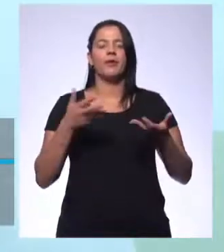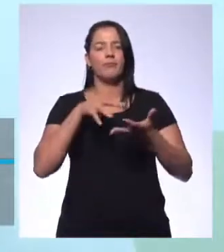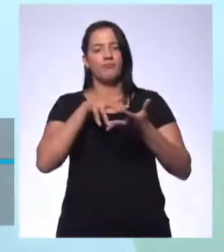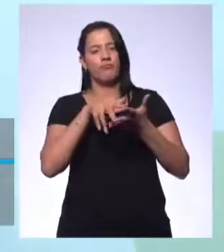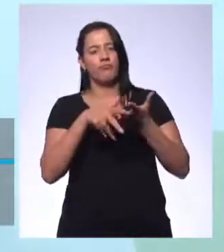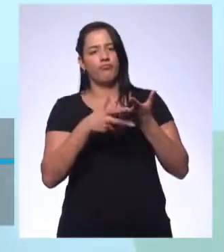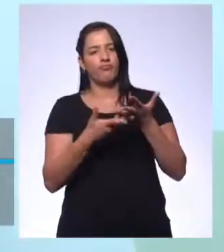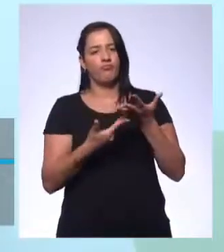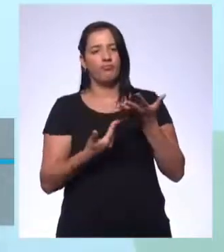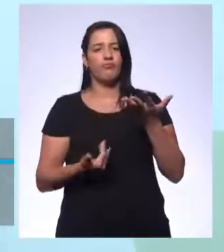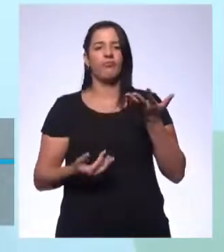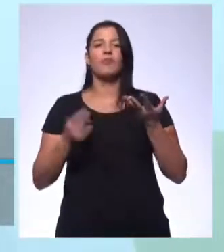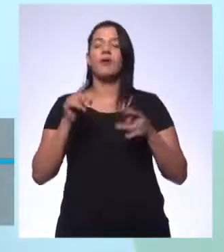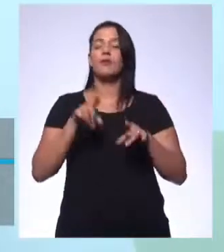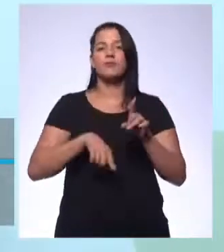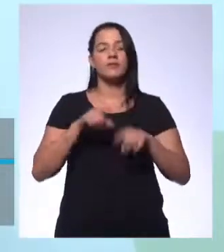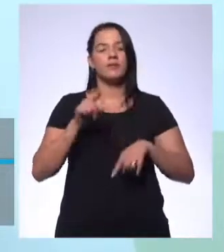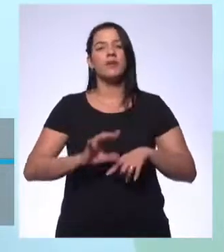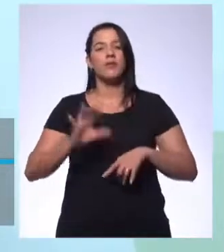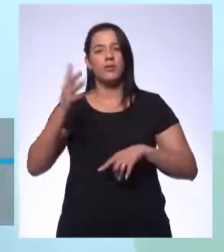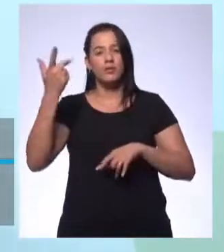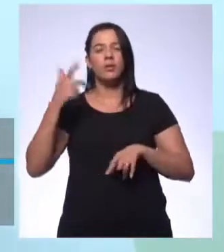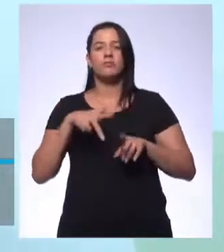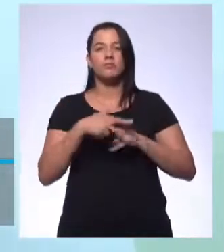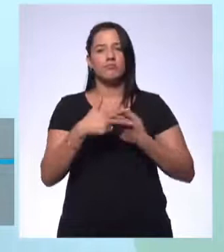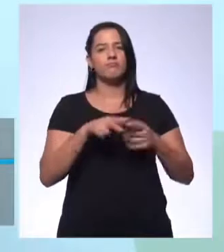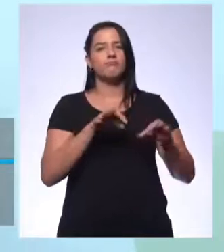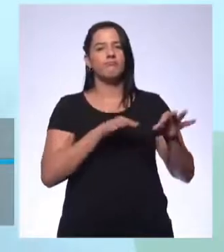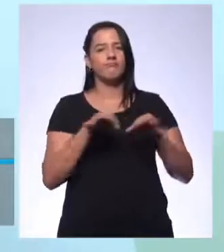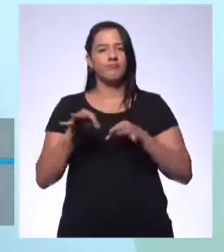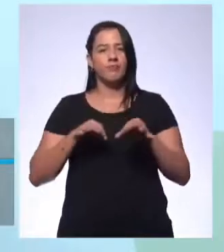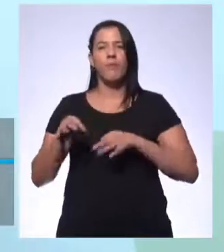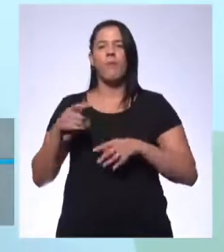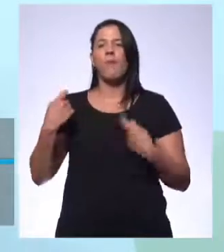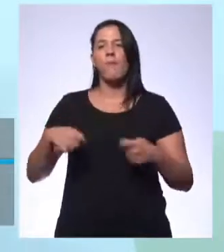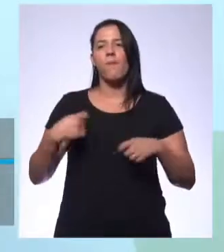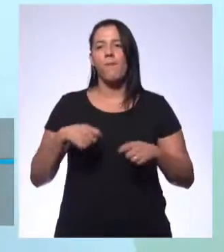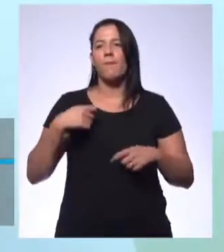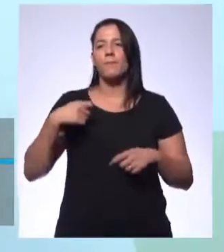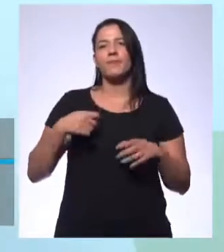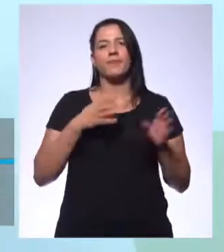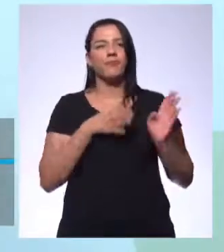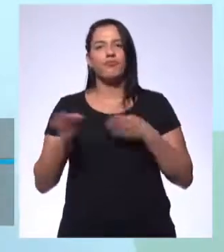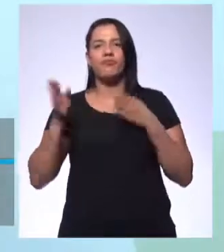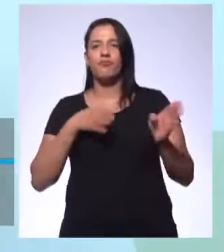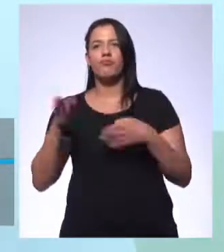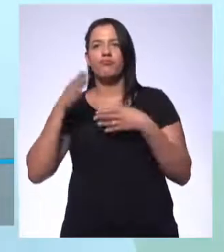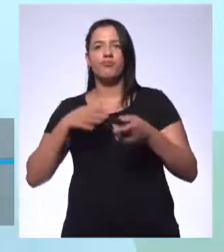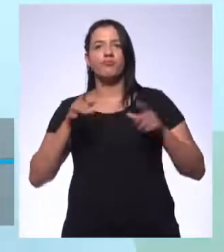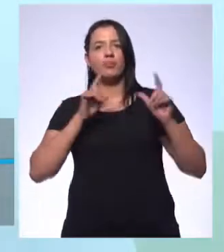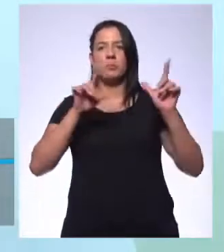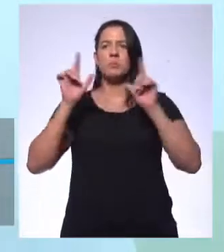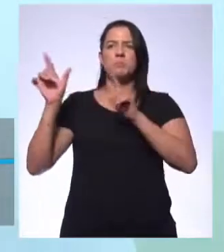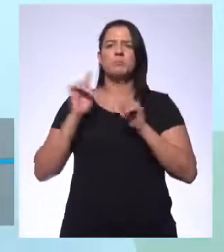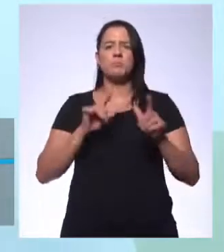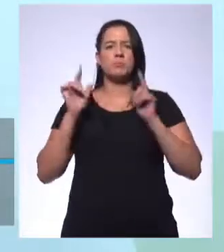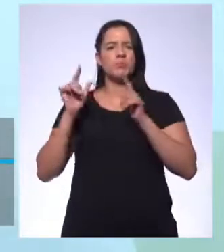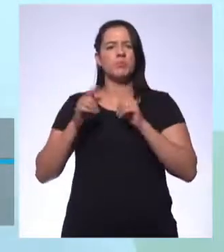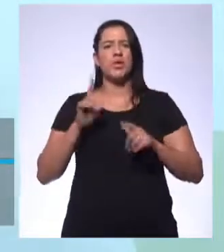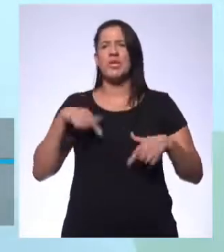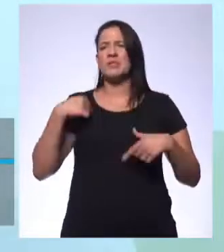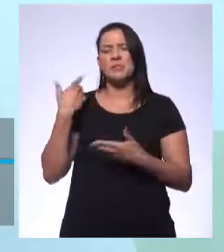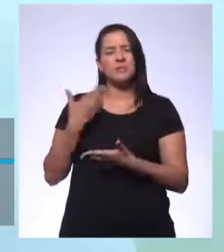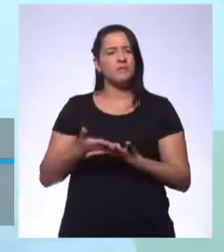coisa acontece, às vezes, na produção. Porque eu tenho que produzir nenhuma velocidade, nenhuma quantidade que eu acabo não